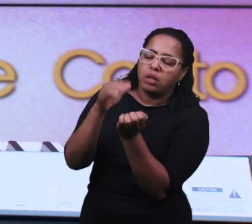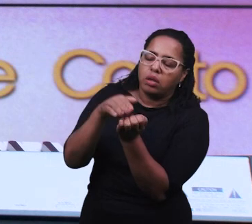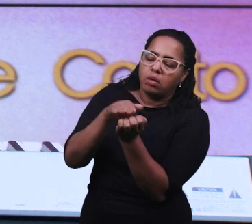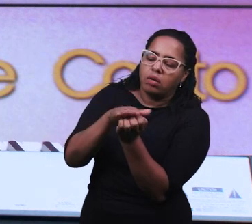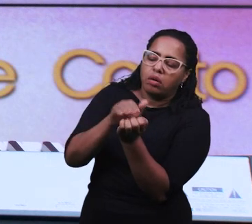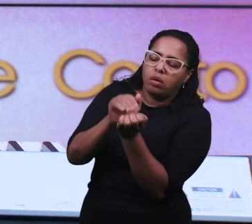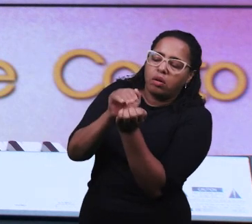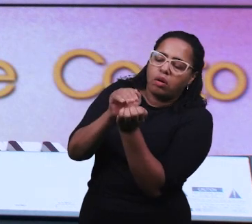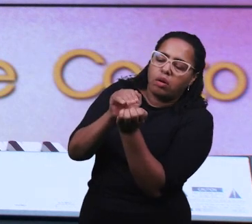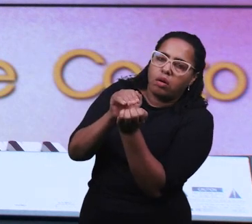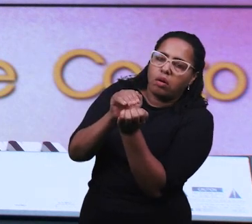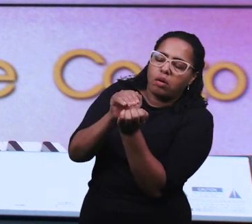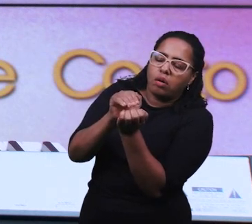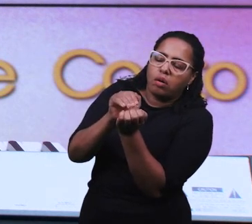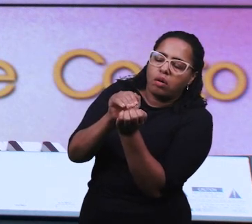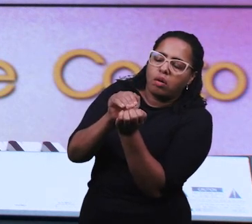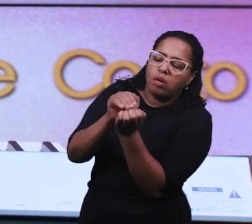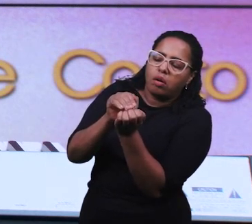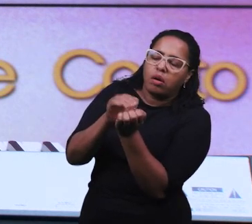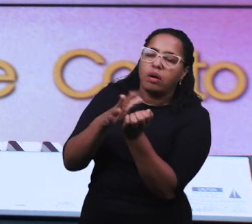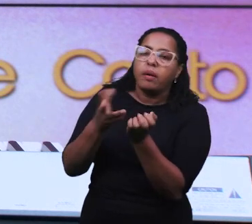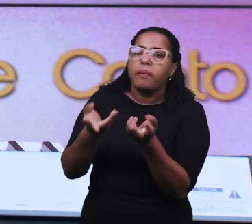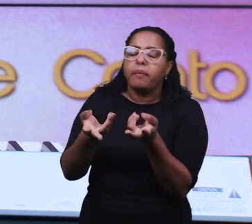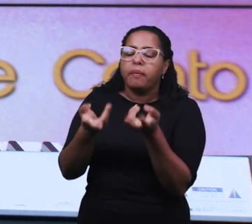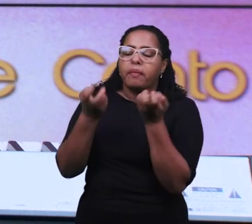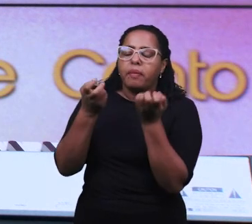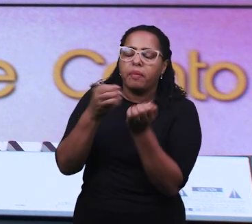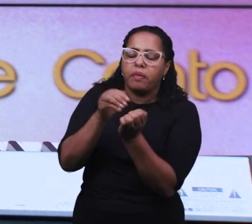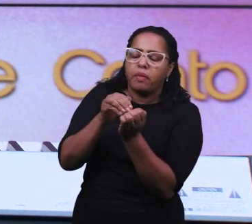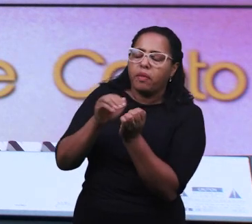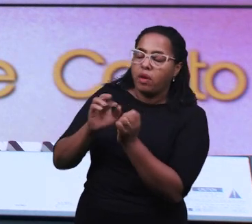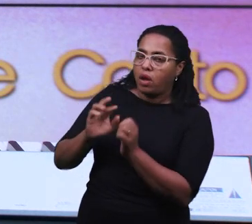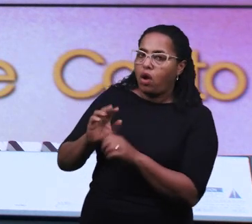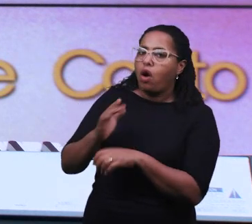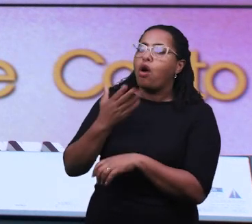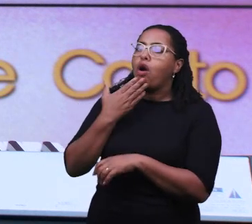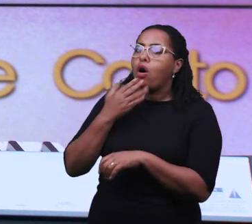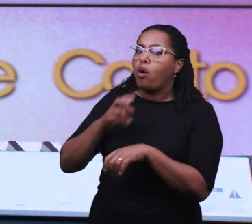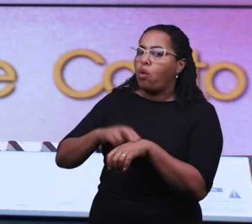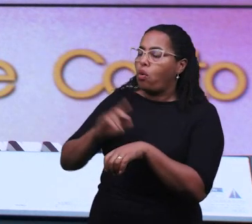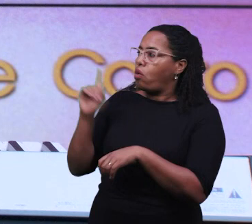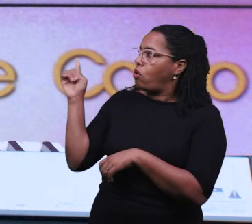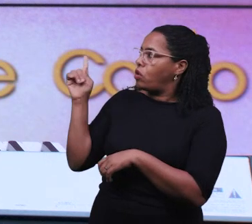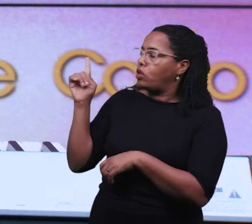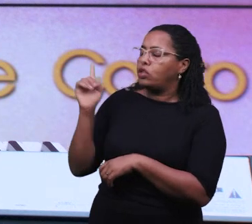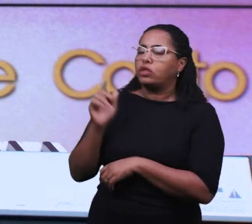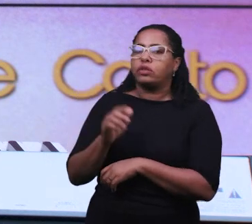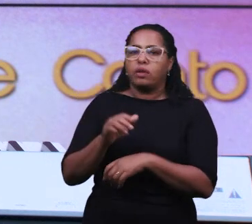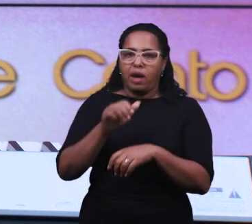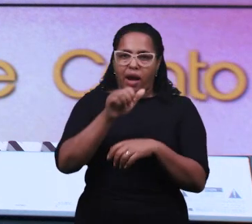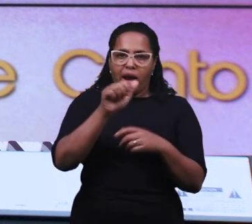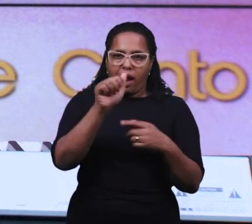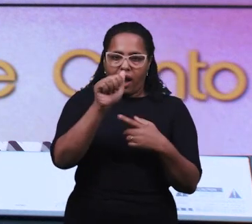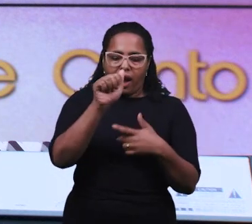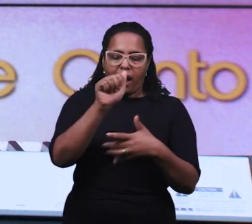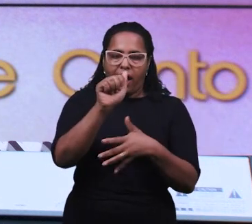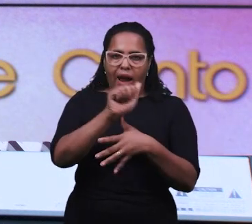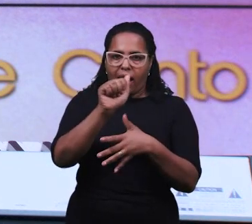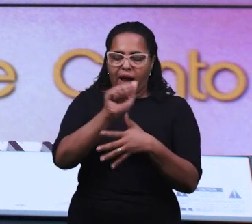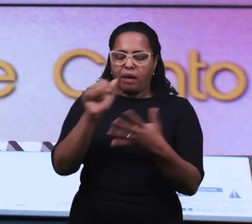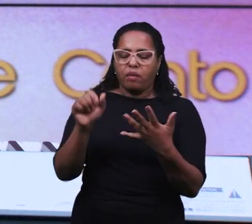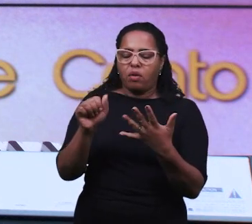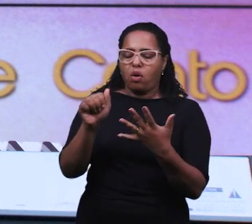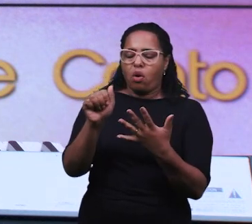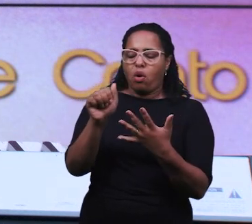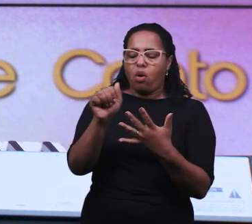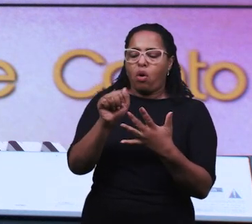de constrição. Aqui os irmãos percebam que de roxo está a vogal A, vogal O,